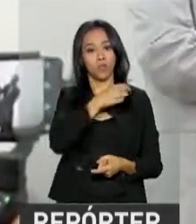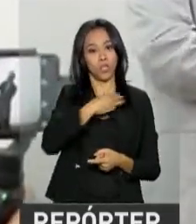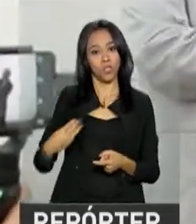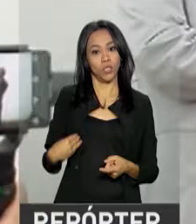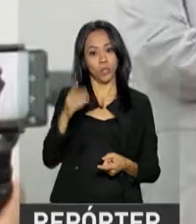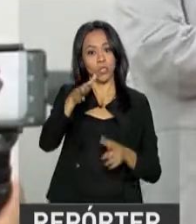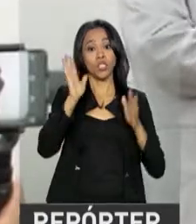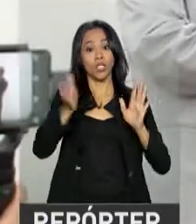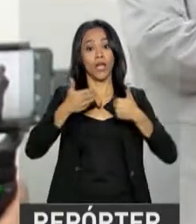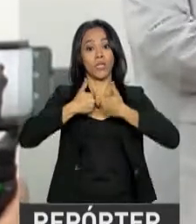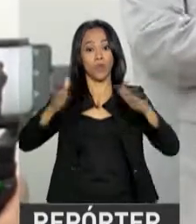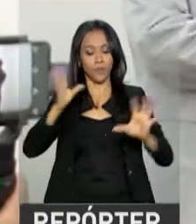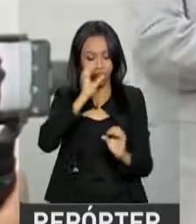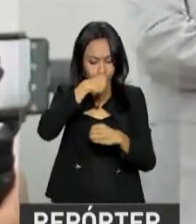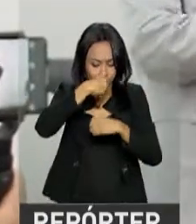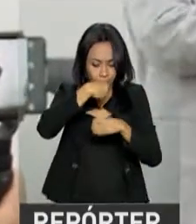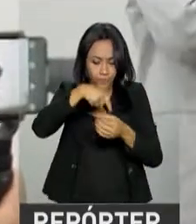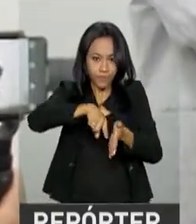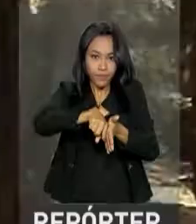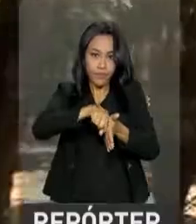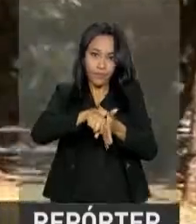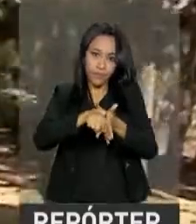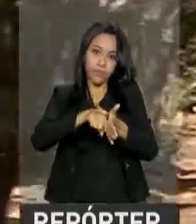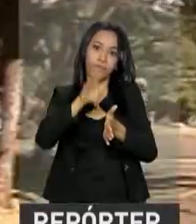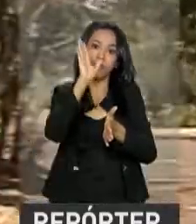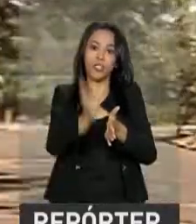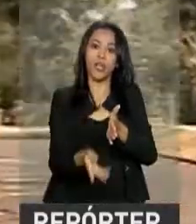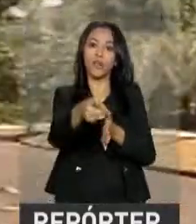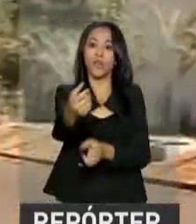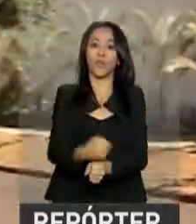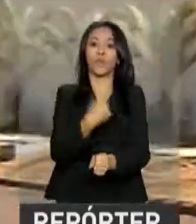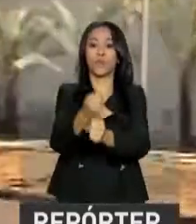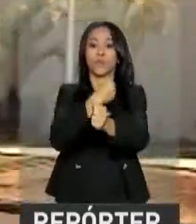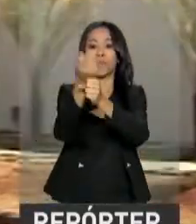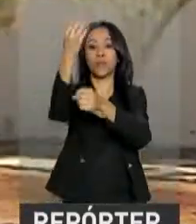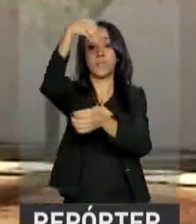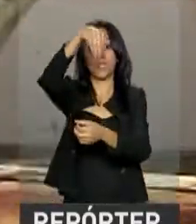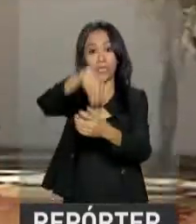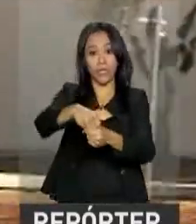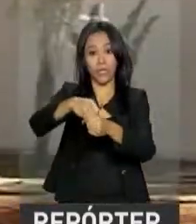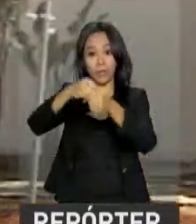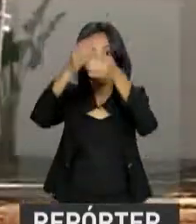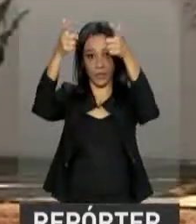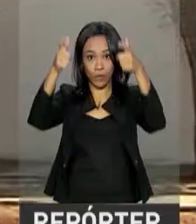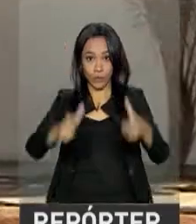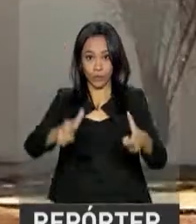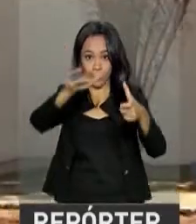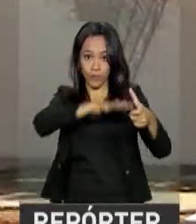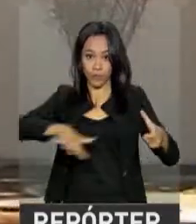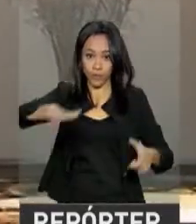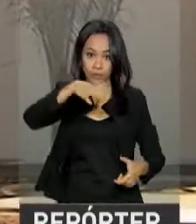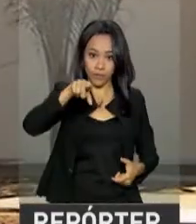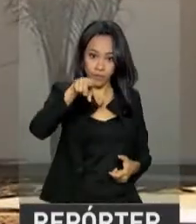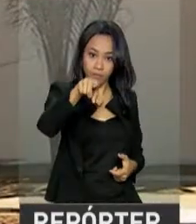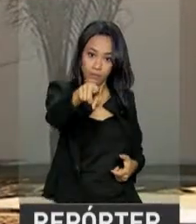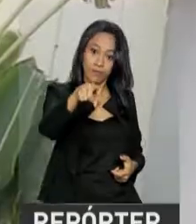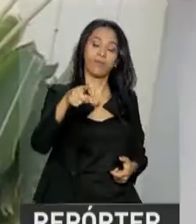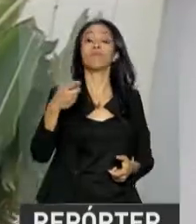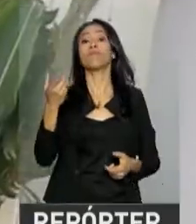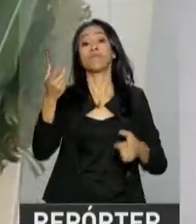nacional de nanotecnologia construído dentro do centro nacional de pesquisa em energia e materiais